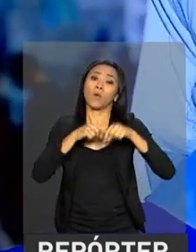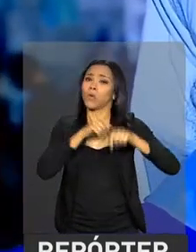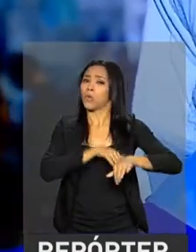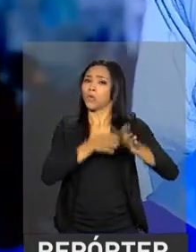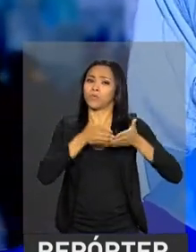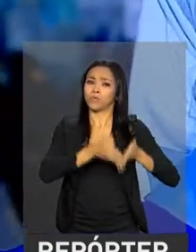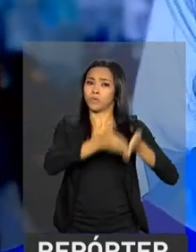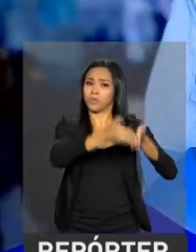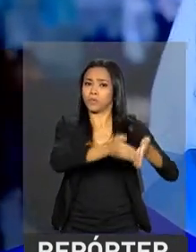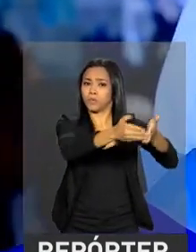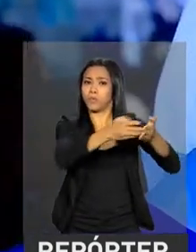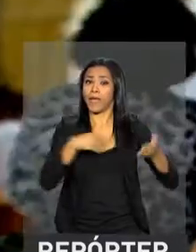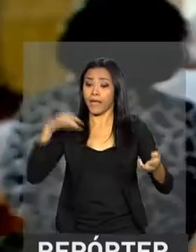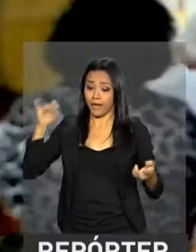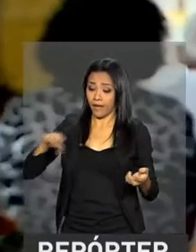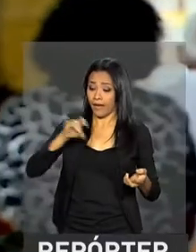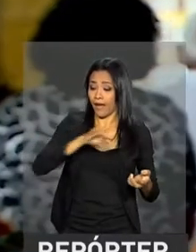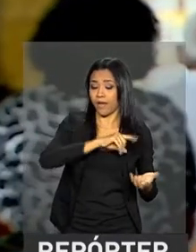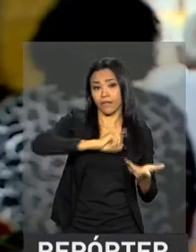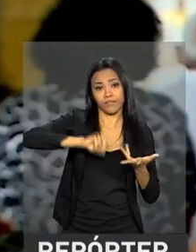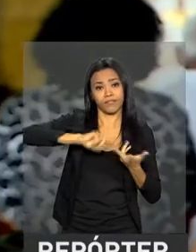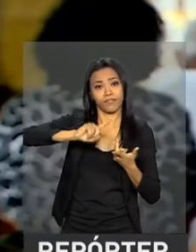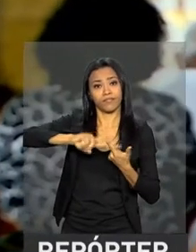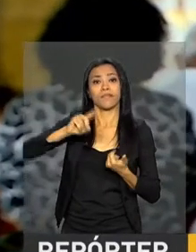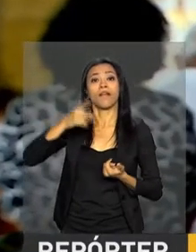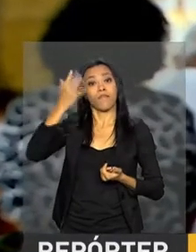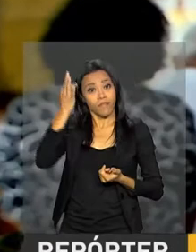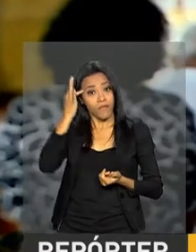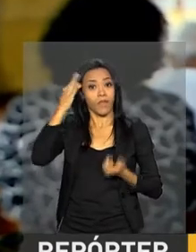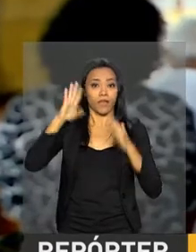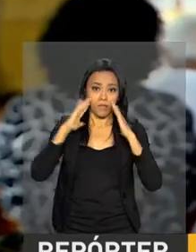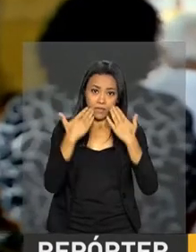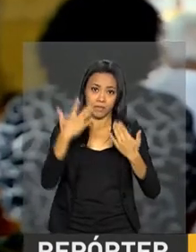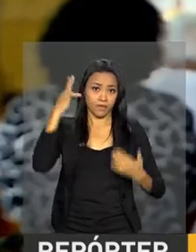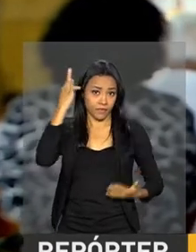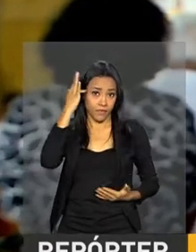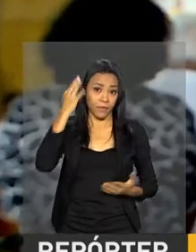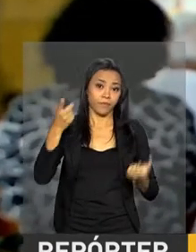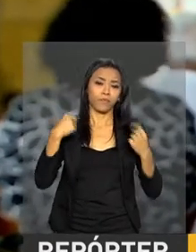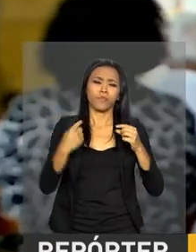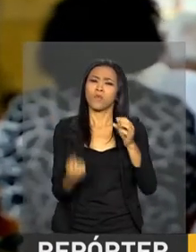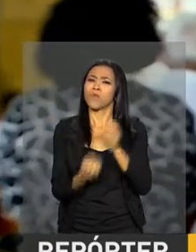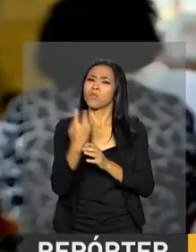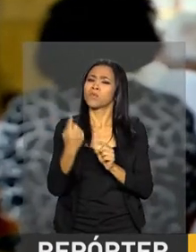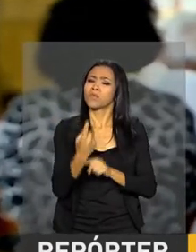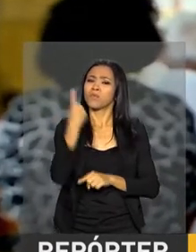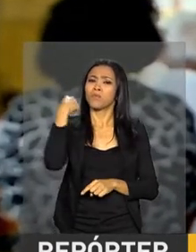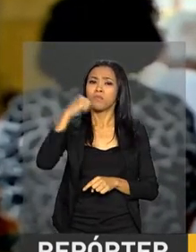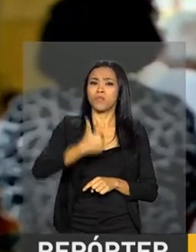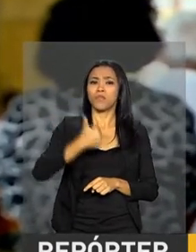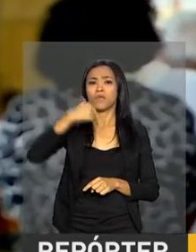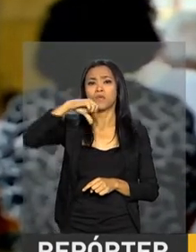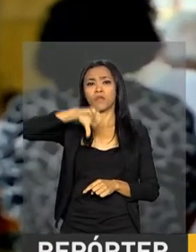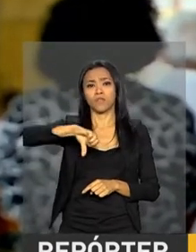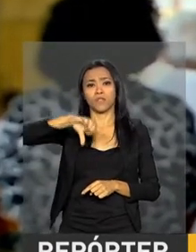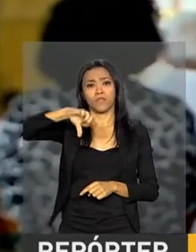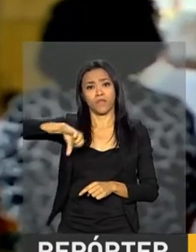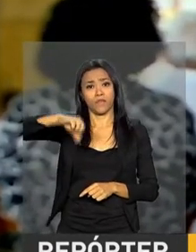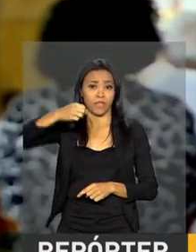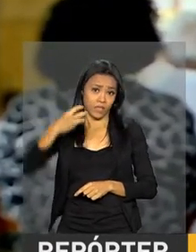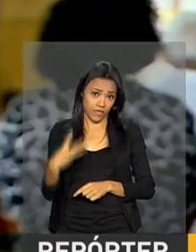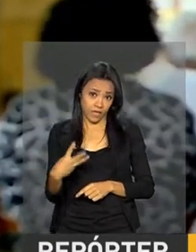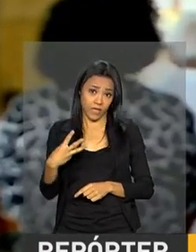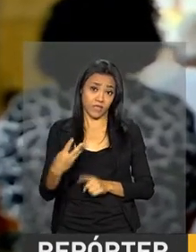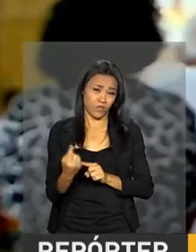um modo de expressar a fé. O primeiro Círio de Nazaré ocorreu em 1793. Desde então, a festa religiosa